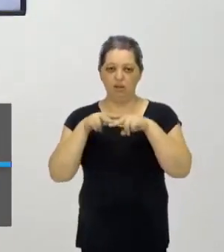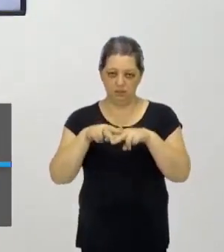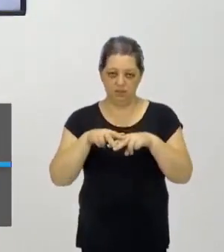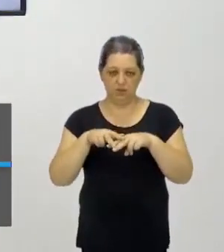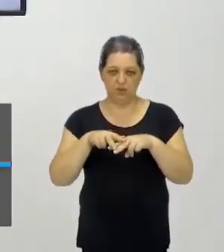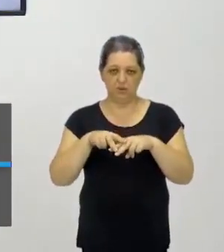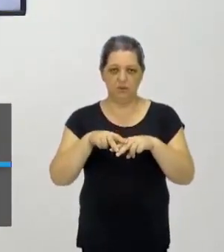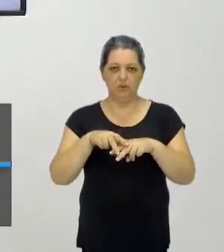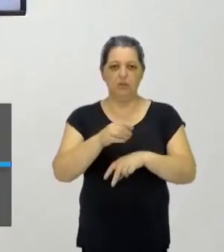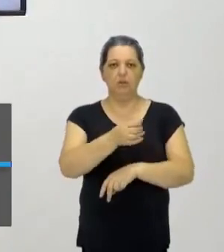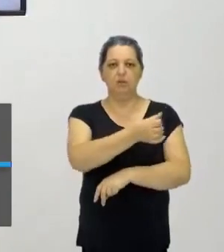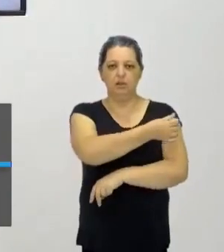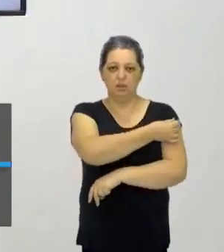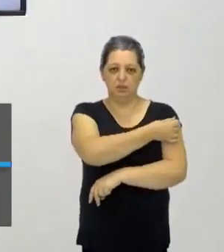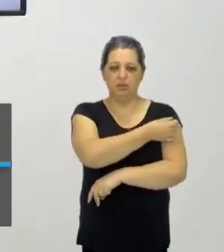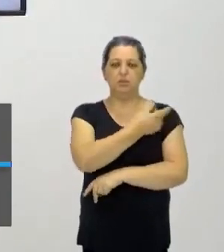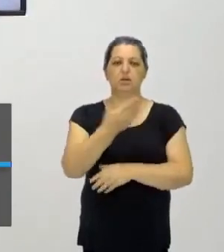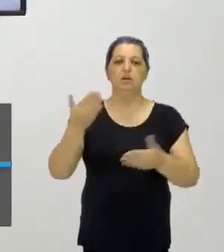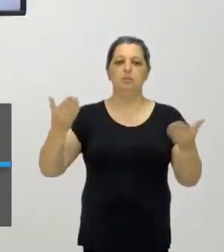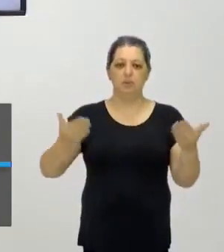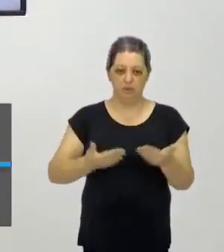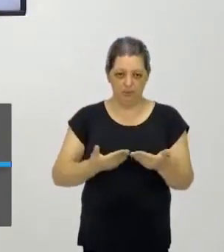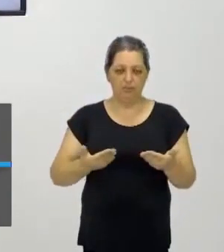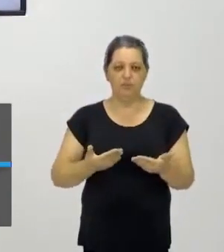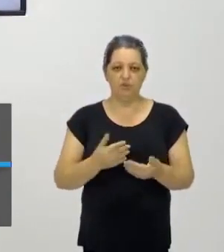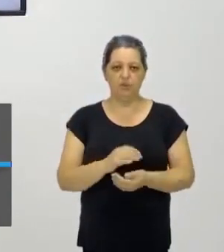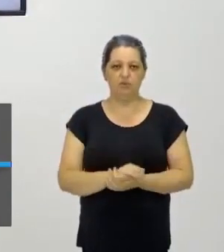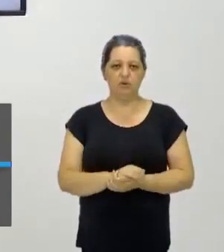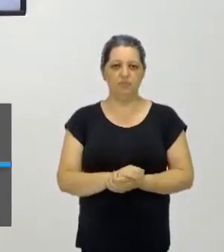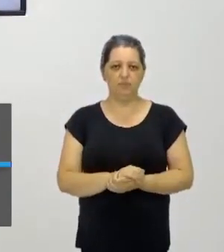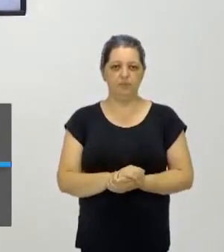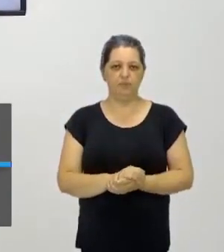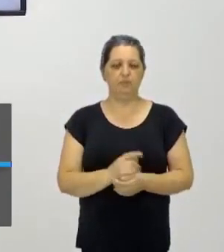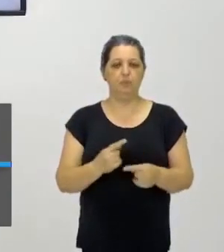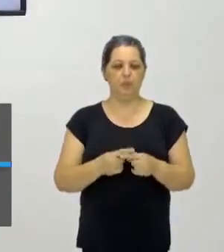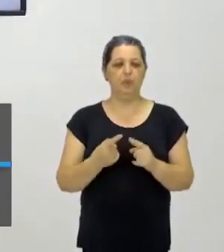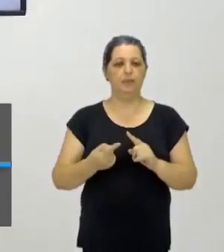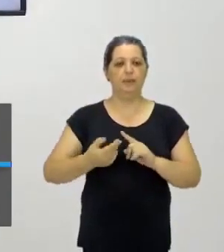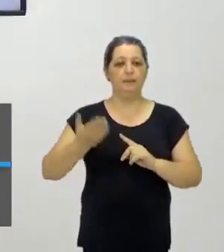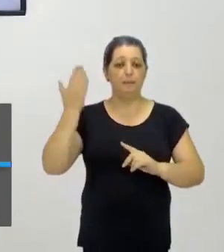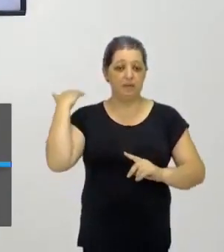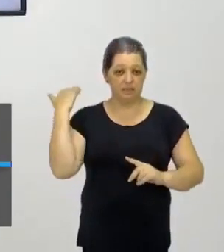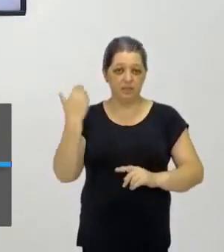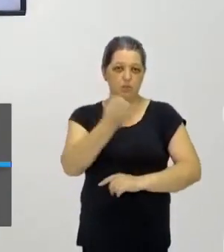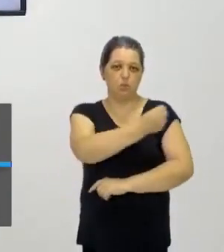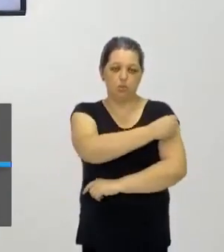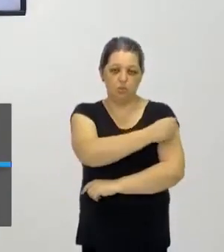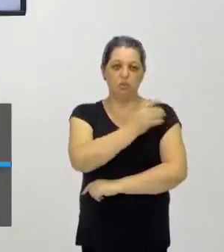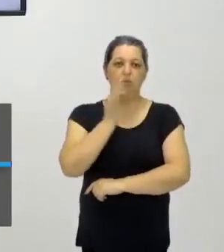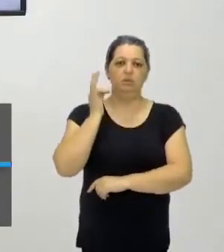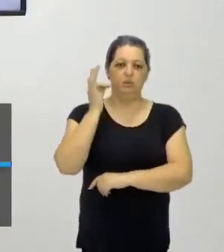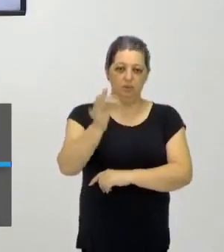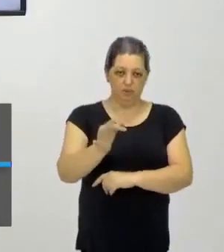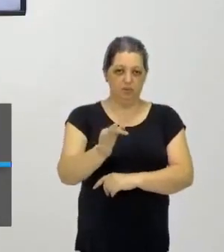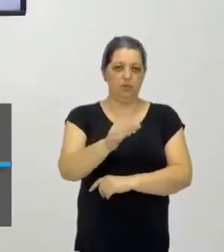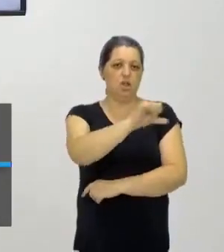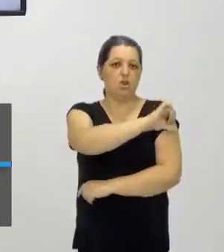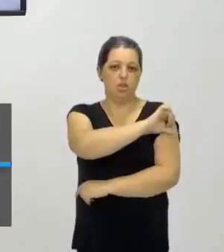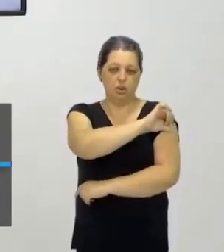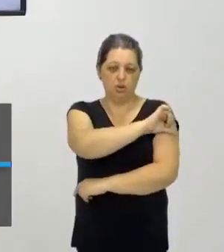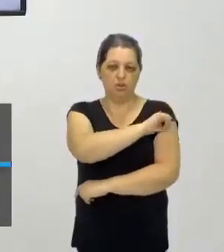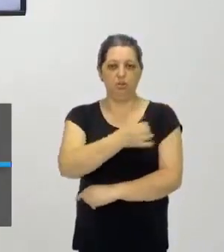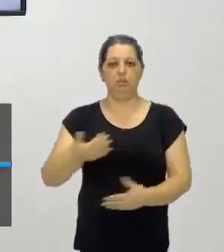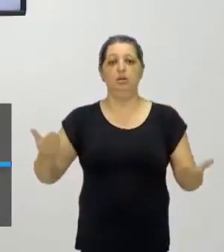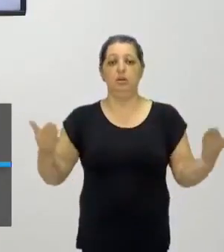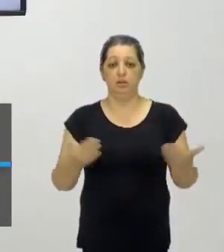no sexto a gente viu o presente, no 7º ano a gente estuda o passado, no 8º ano o futuro, no 9º ano o present perfect.